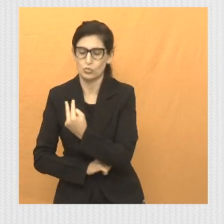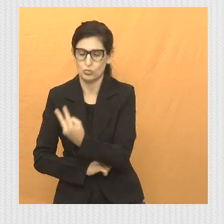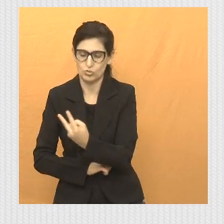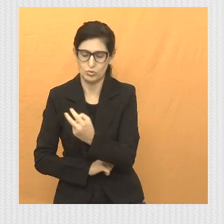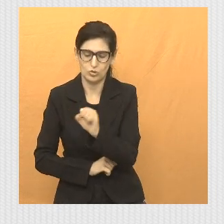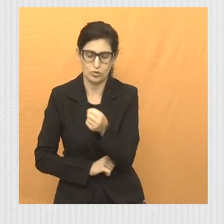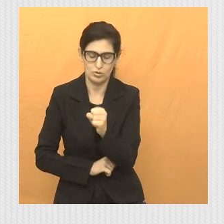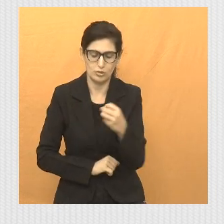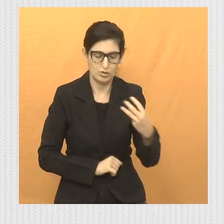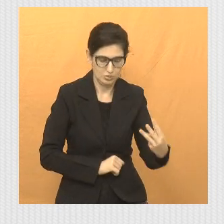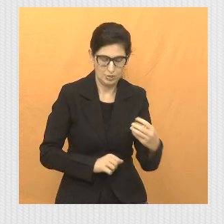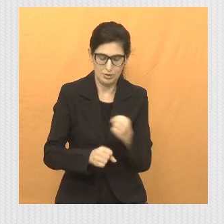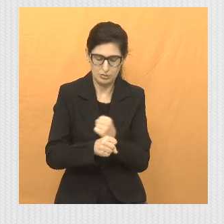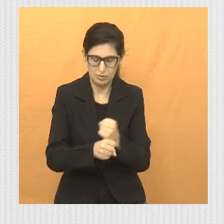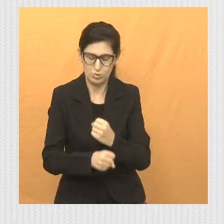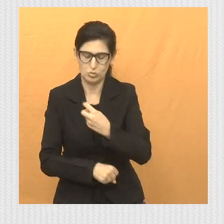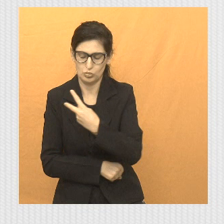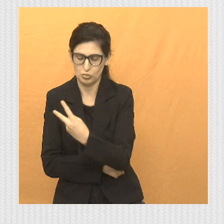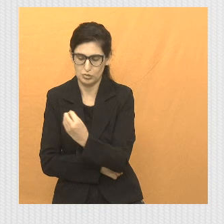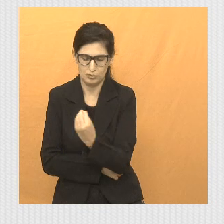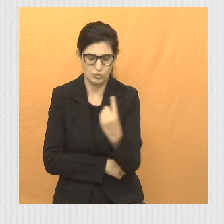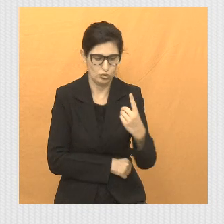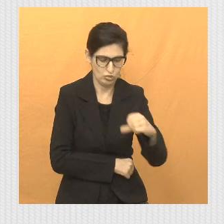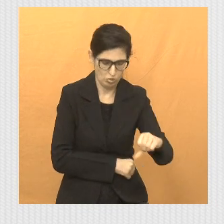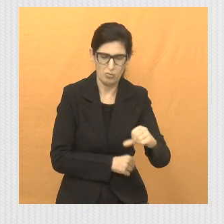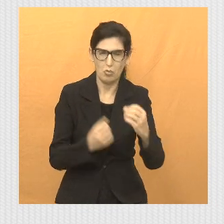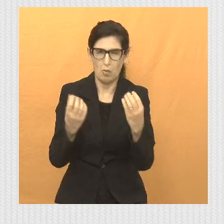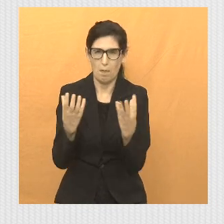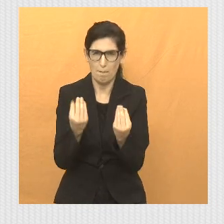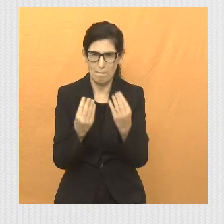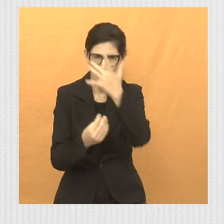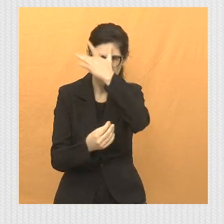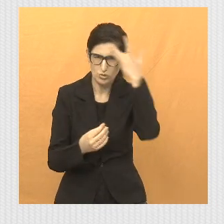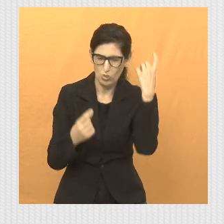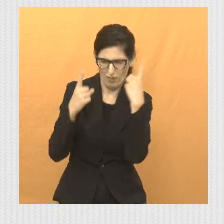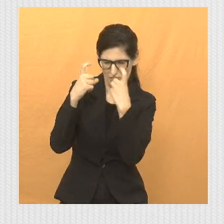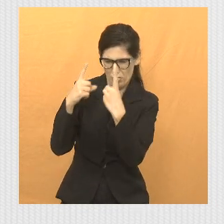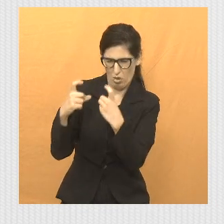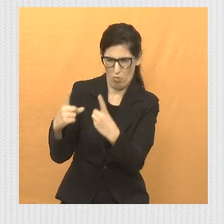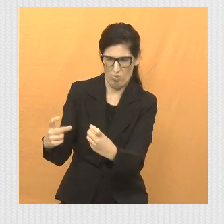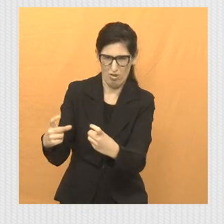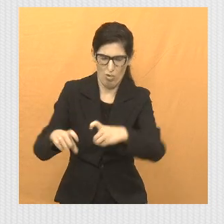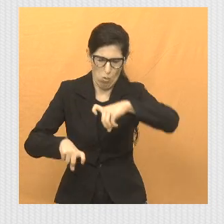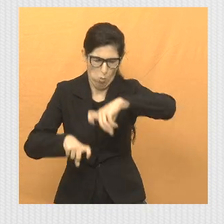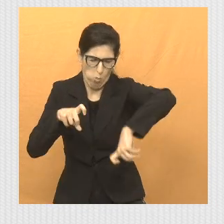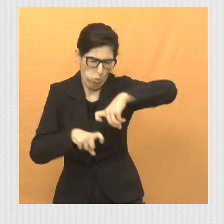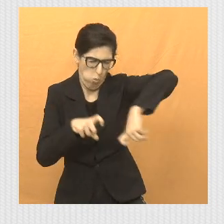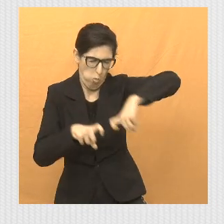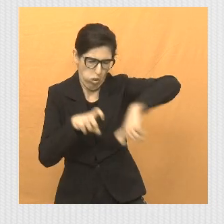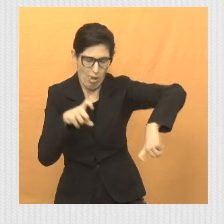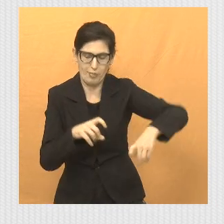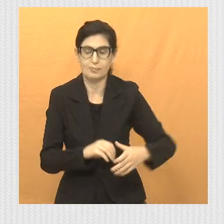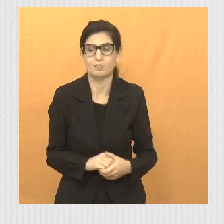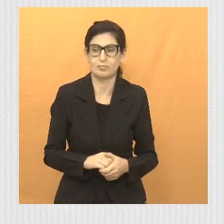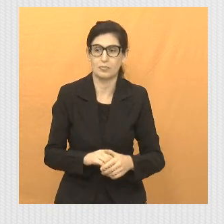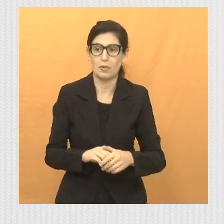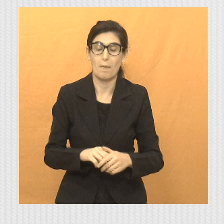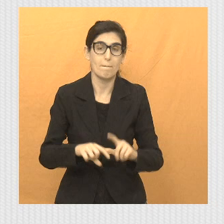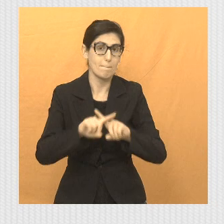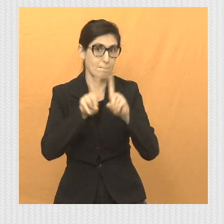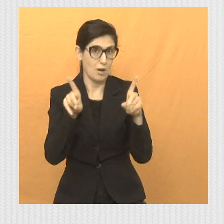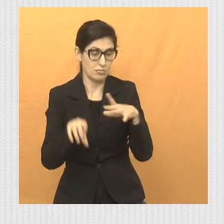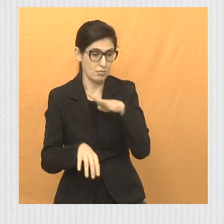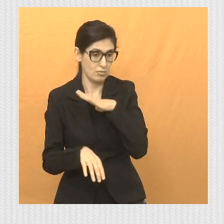283 em 2019. Muito provavelmente isso é reflexo de todo o investimento que o município vem